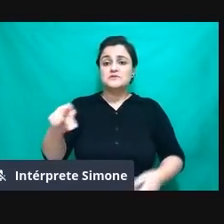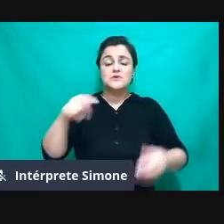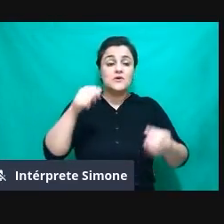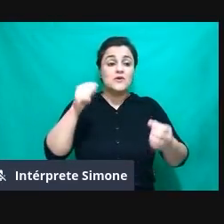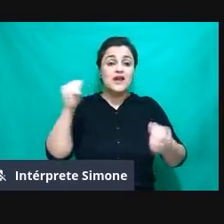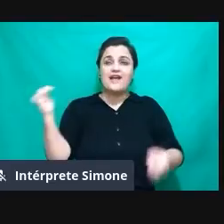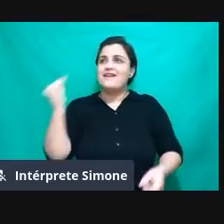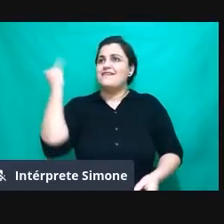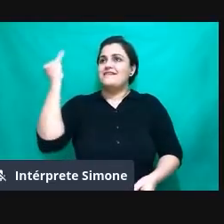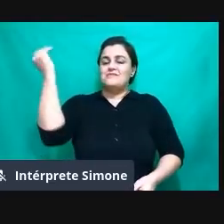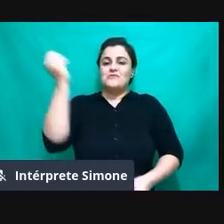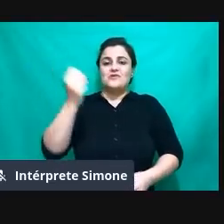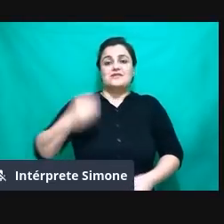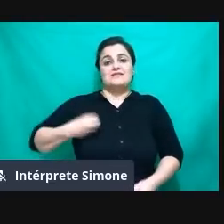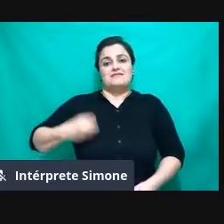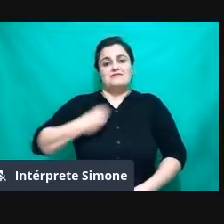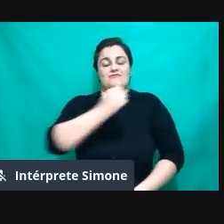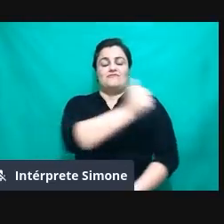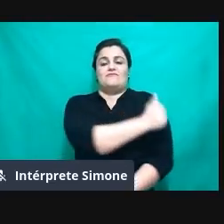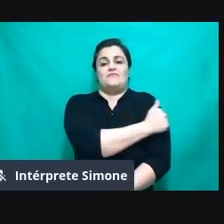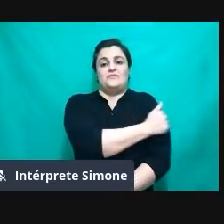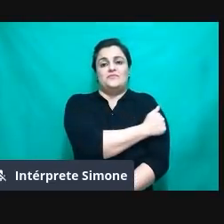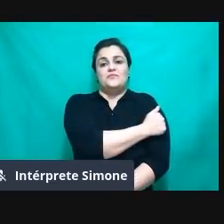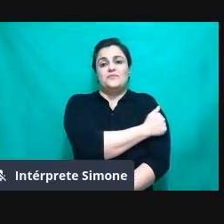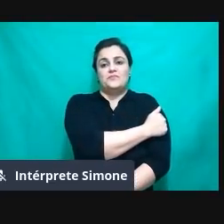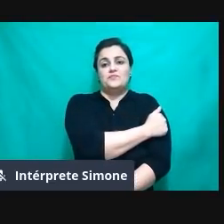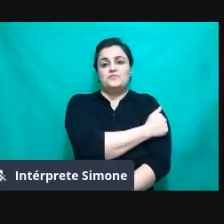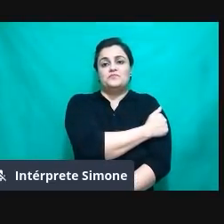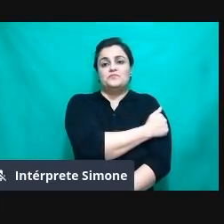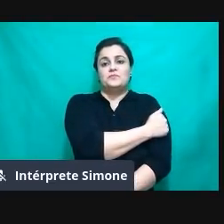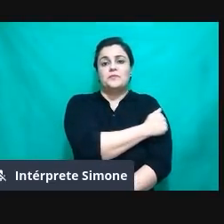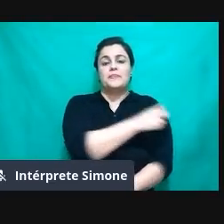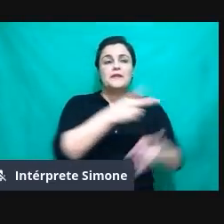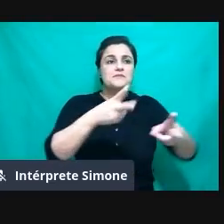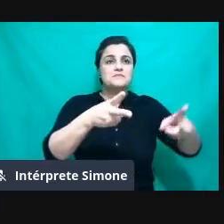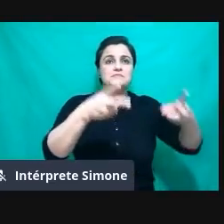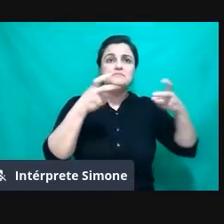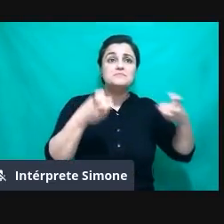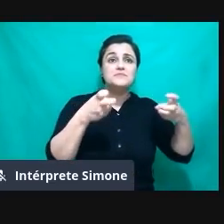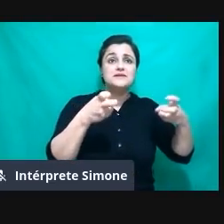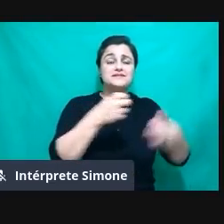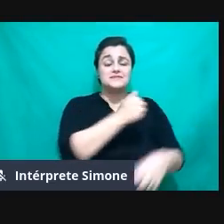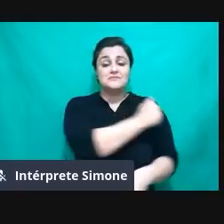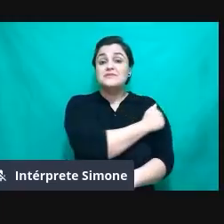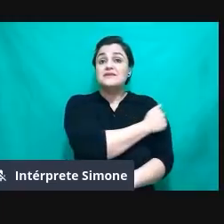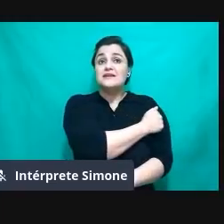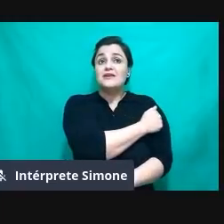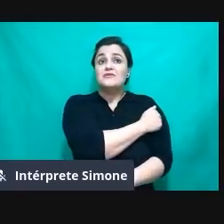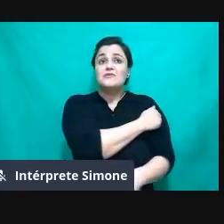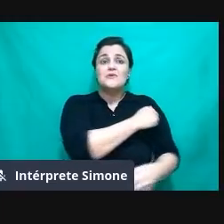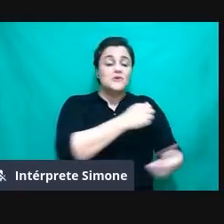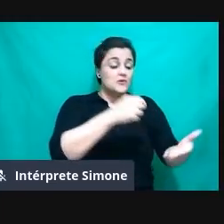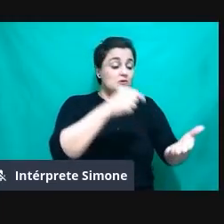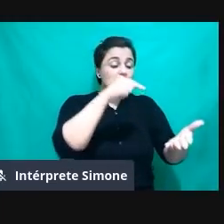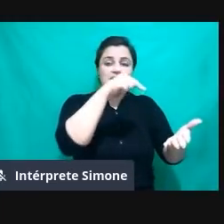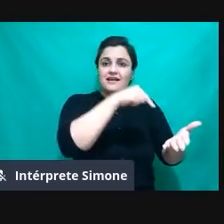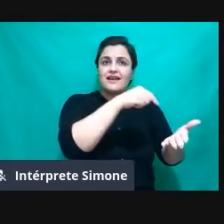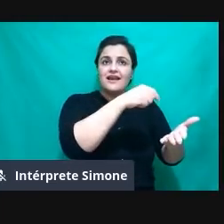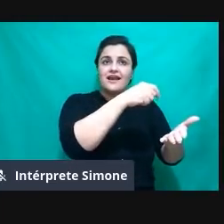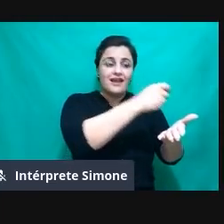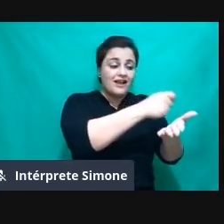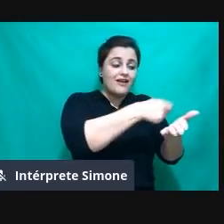o aluno, para que ele veja que realmente produzir um texto é necessário para a prática